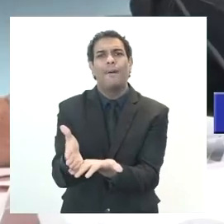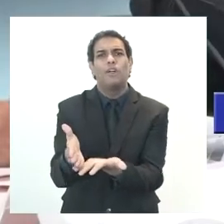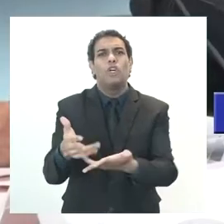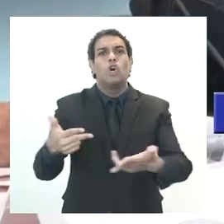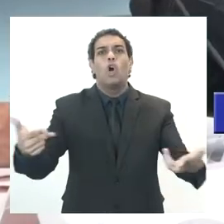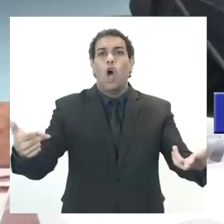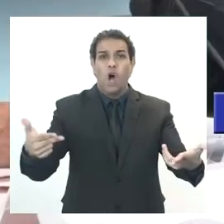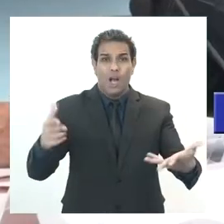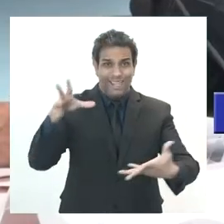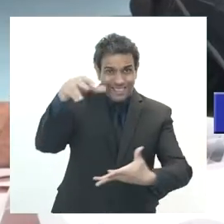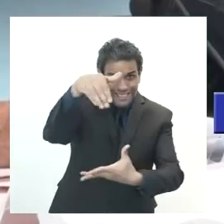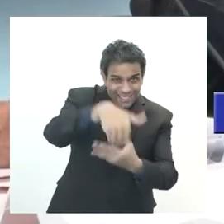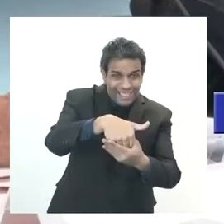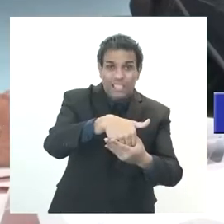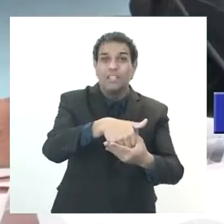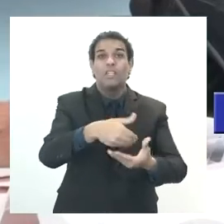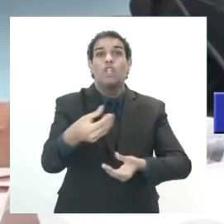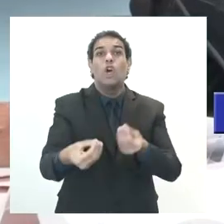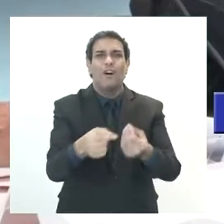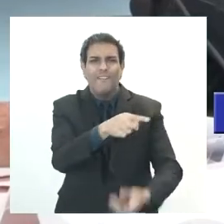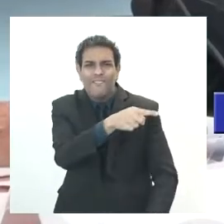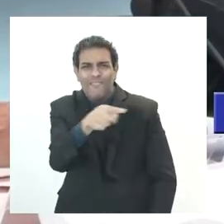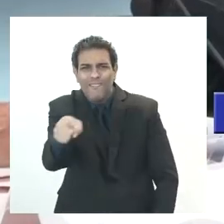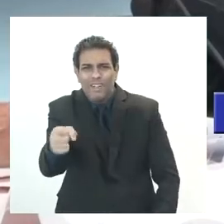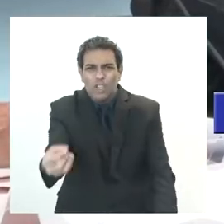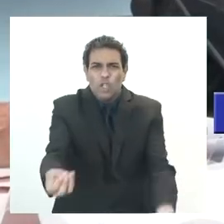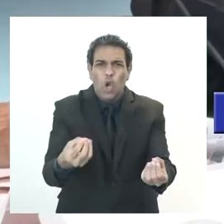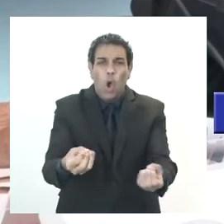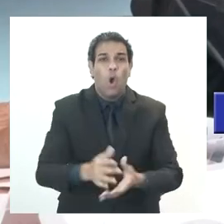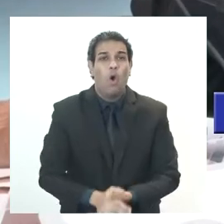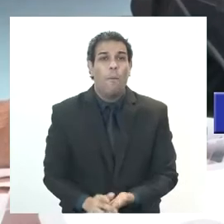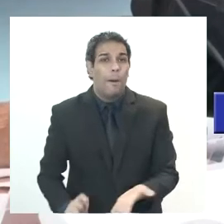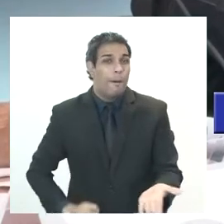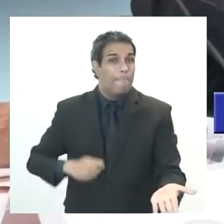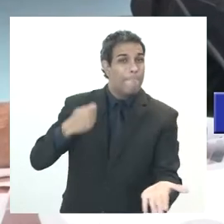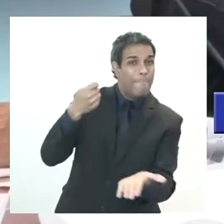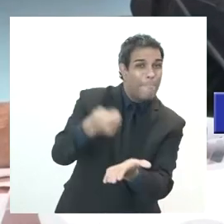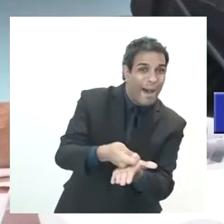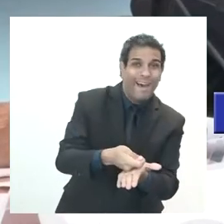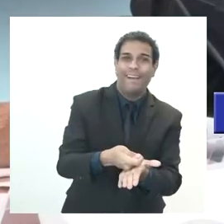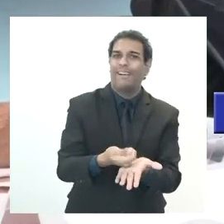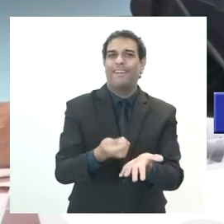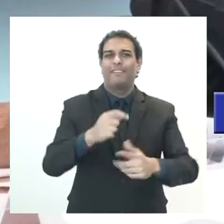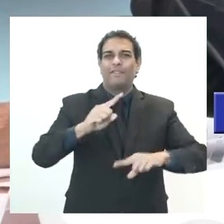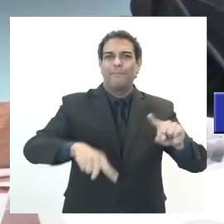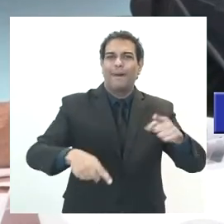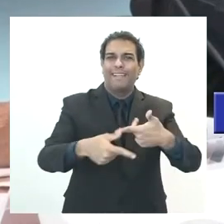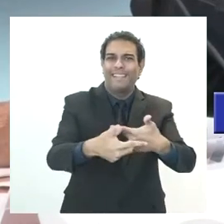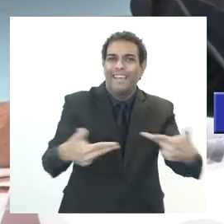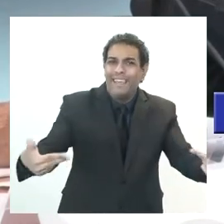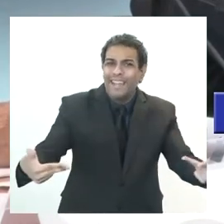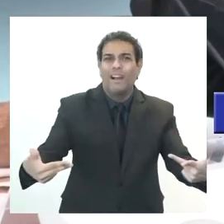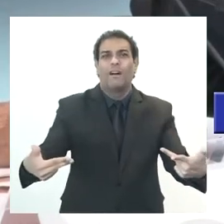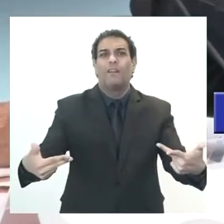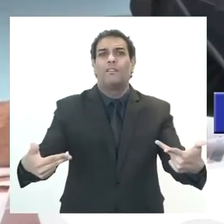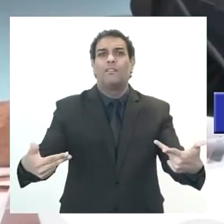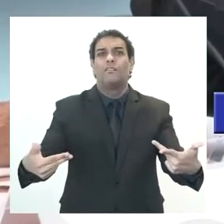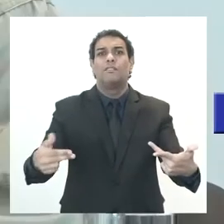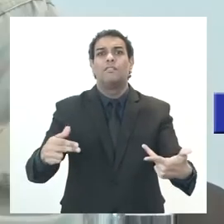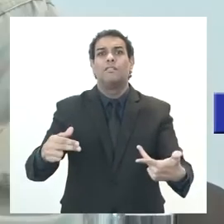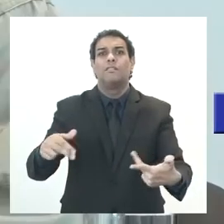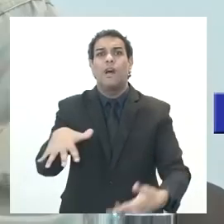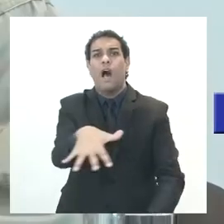que acontece no Brasil companhias que eu postei a noção de custo de uma logística para uma eleição no